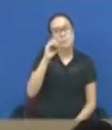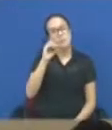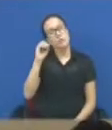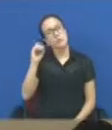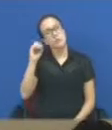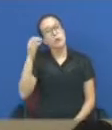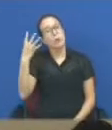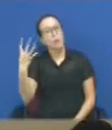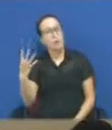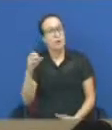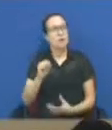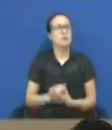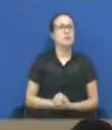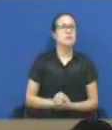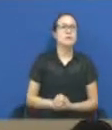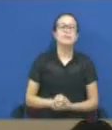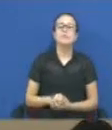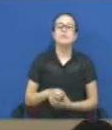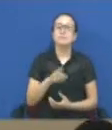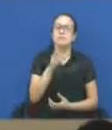Tarcílio Bosco.